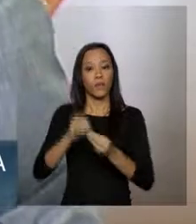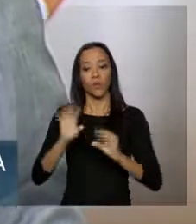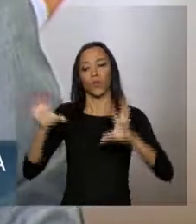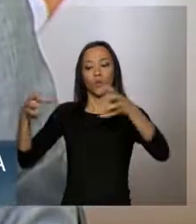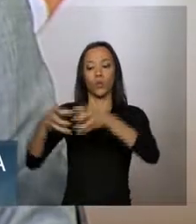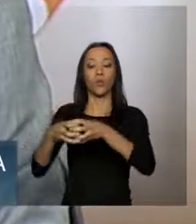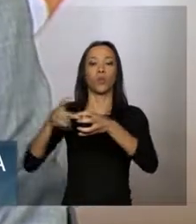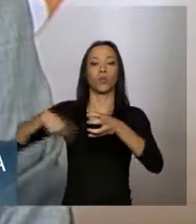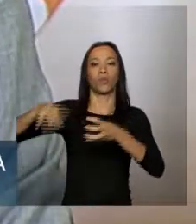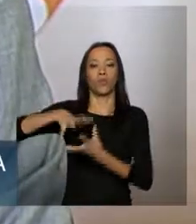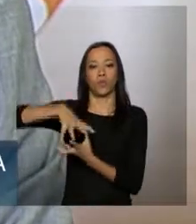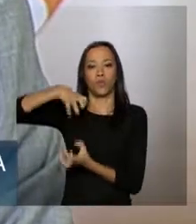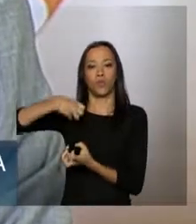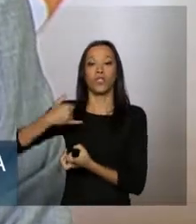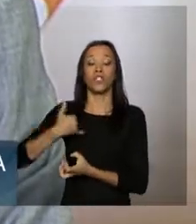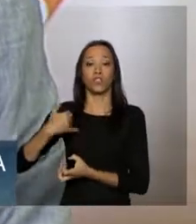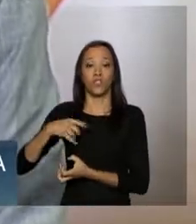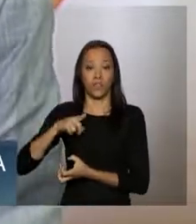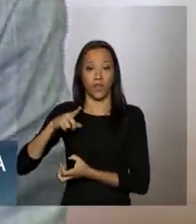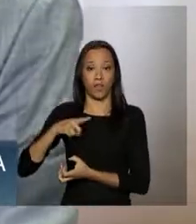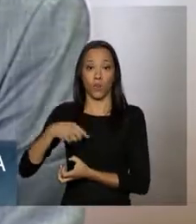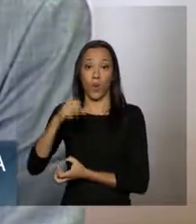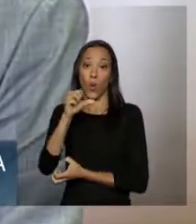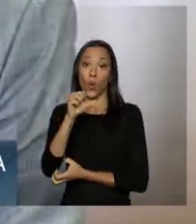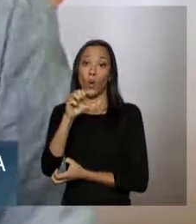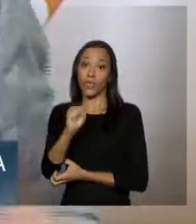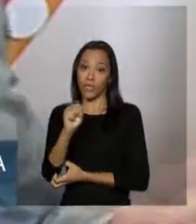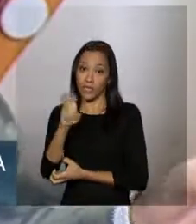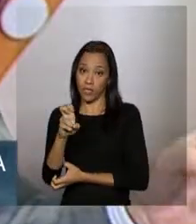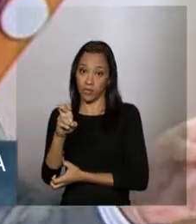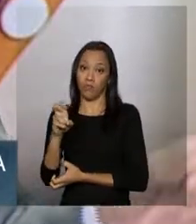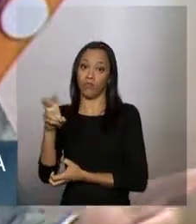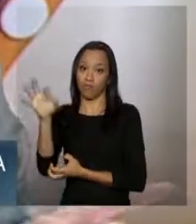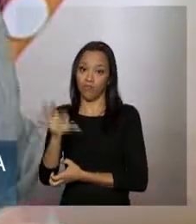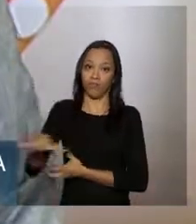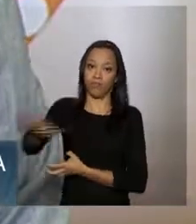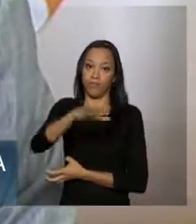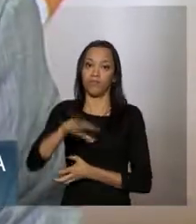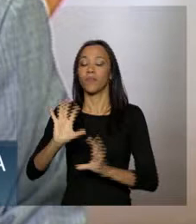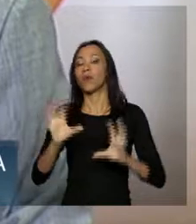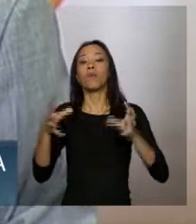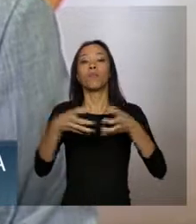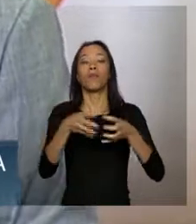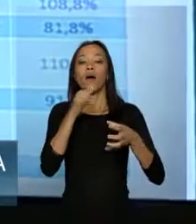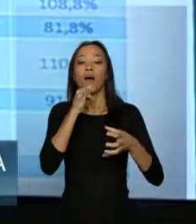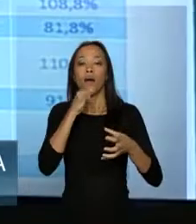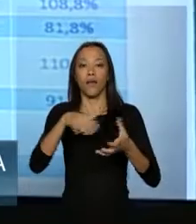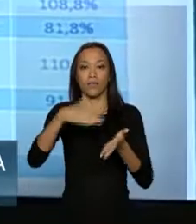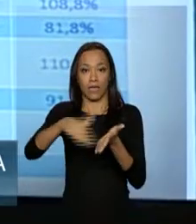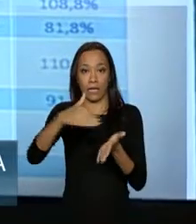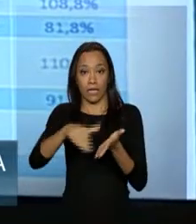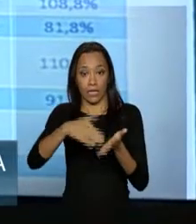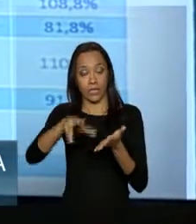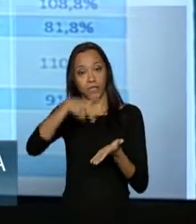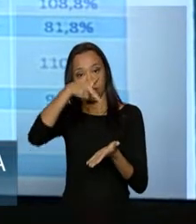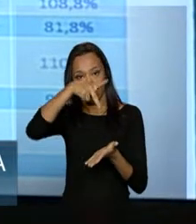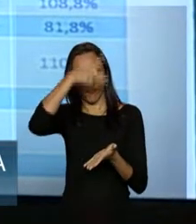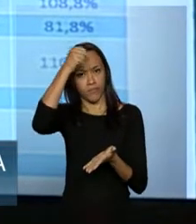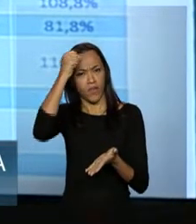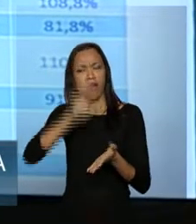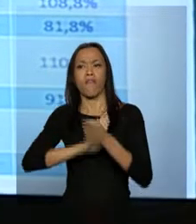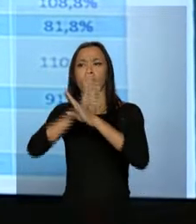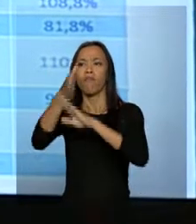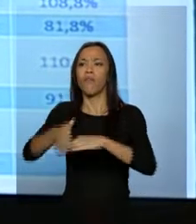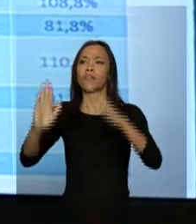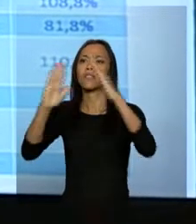nós tivemos 85% de cobertura. As secretarias municipais e estaduais, inclusive, vão aos asilos, vão às casas de